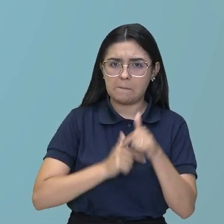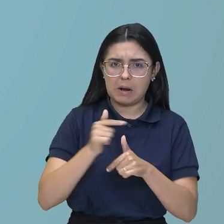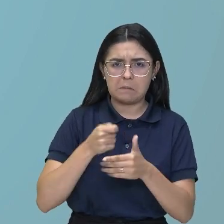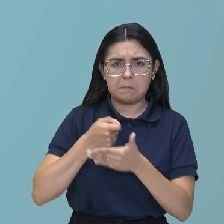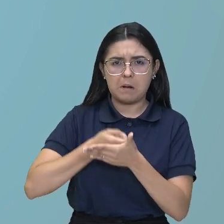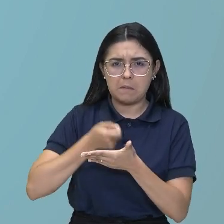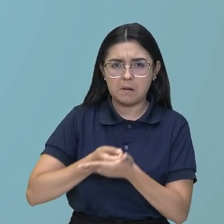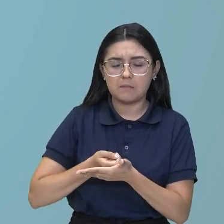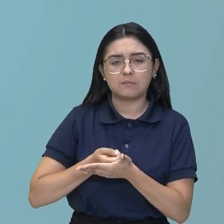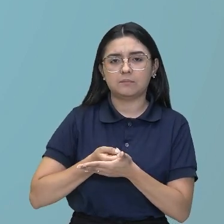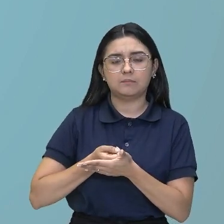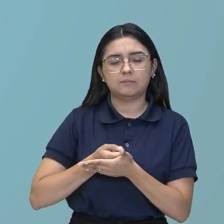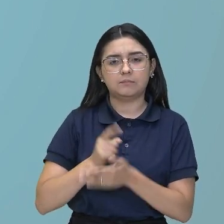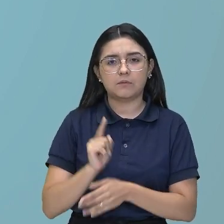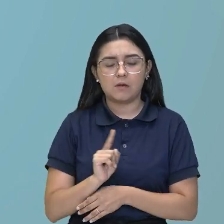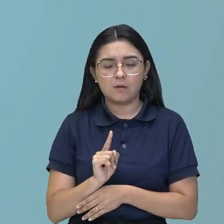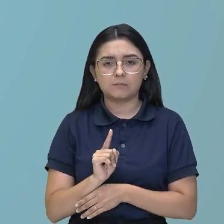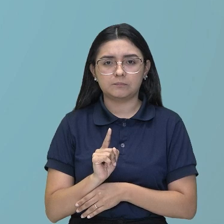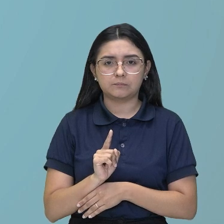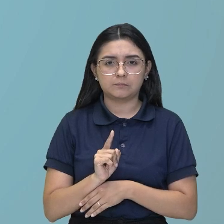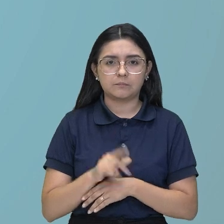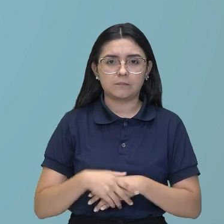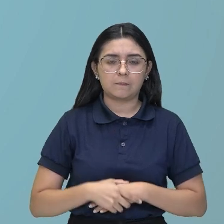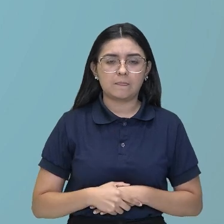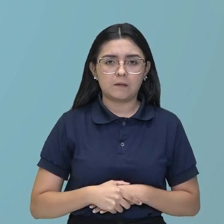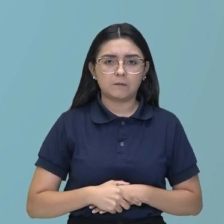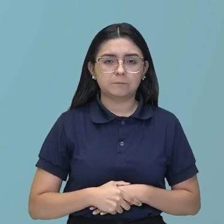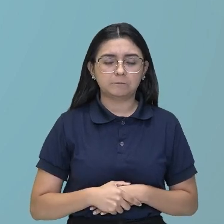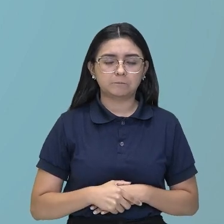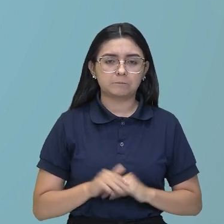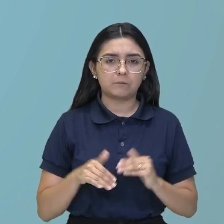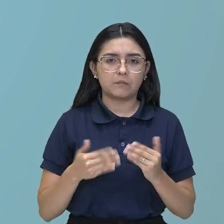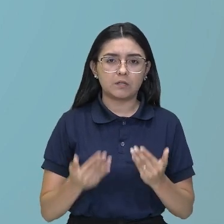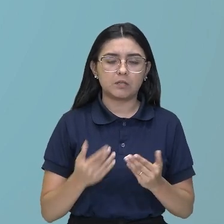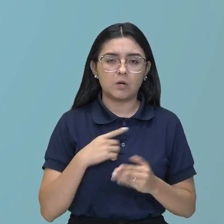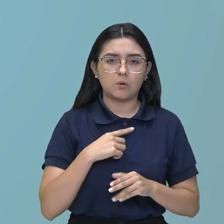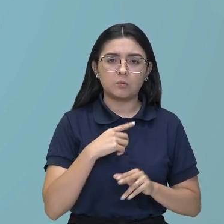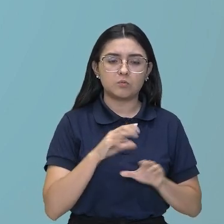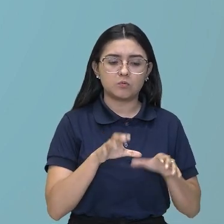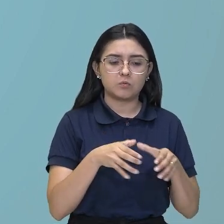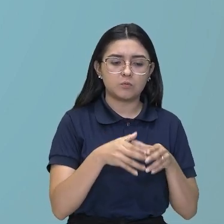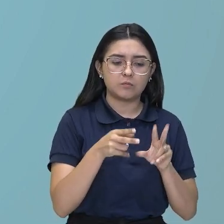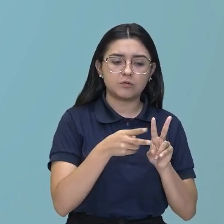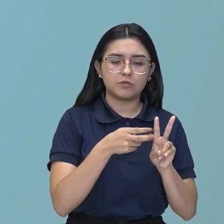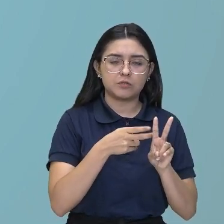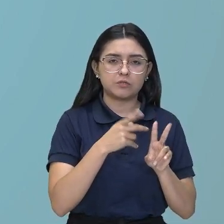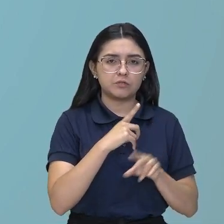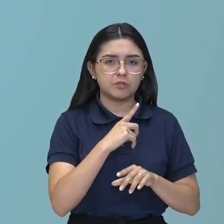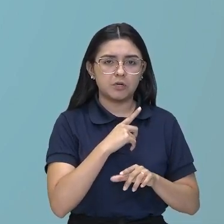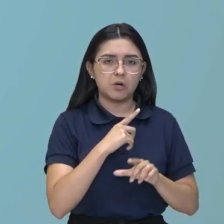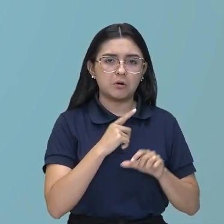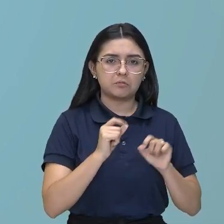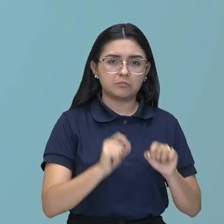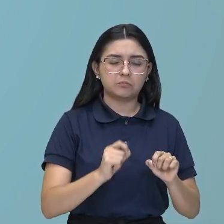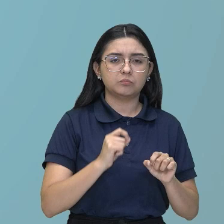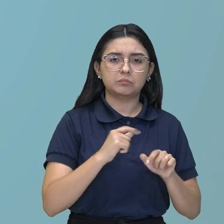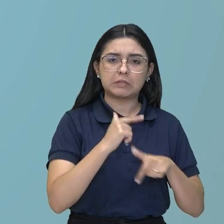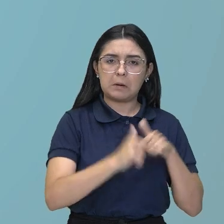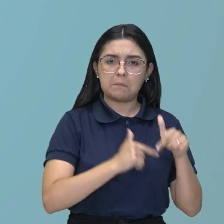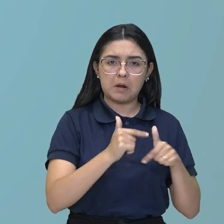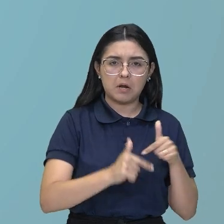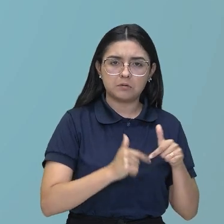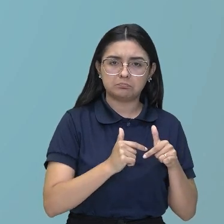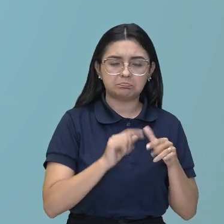que foi introduzido pelos portugueses. Os índios tinham uma vida de trabalho não forçado, né?